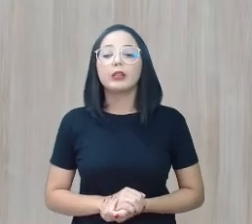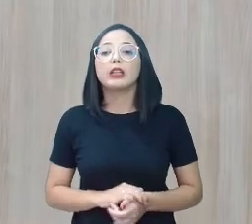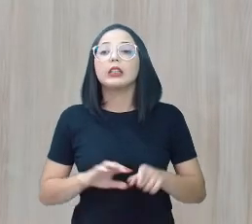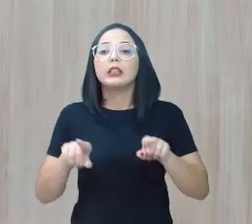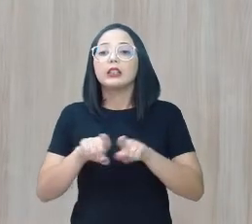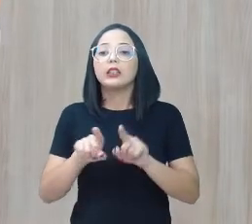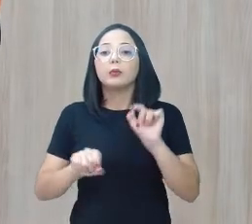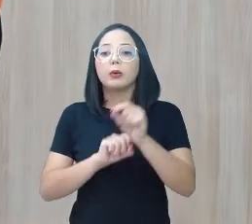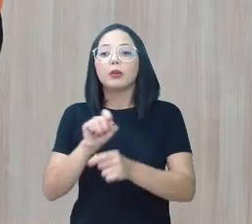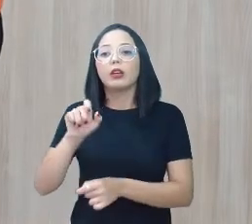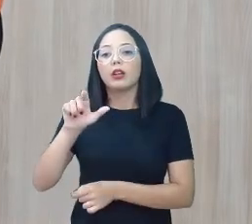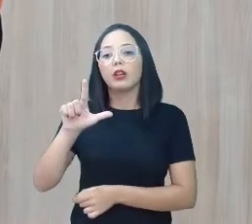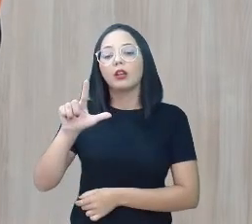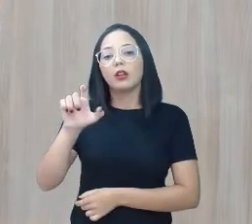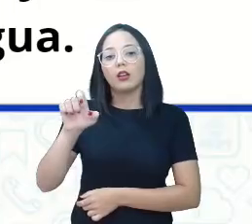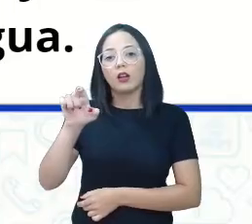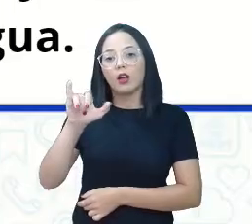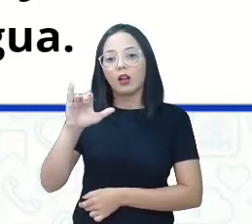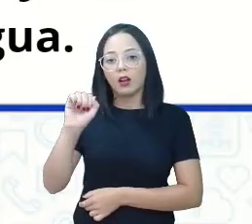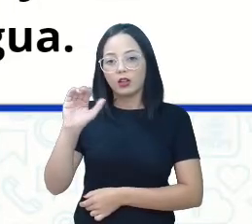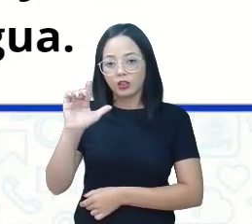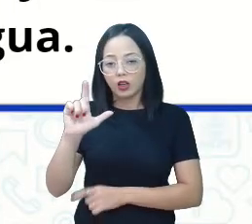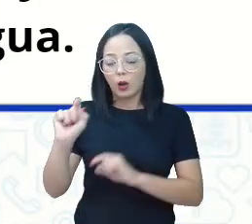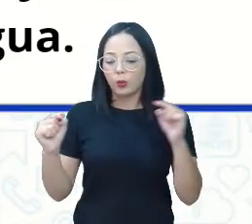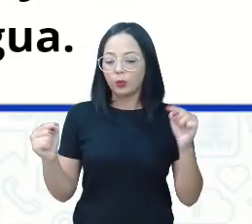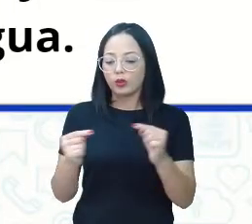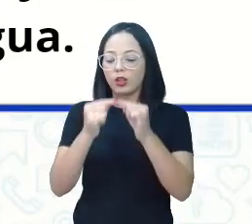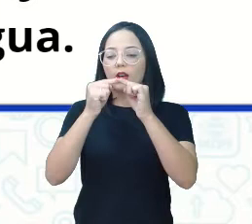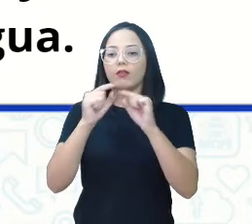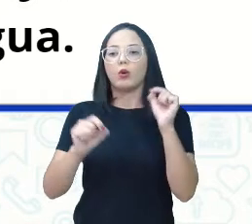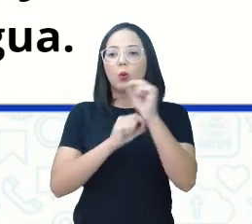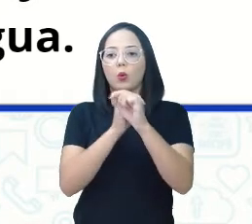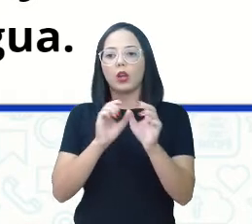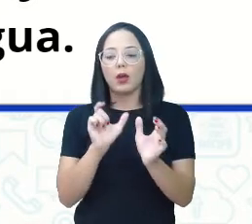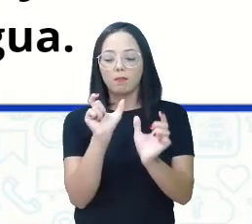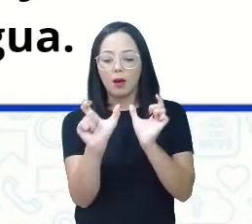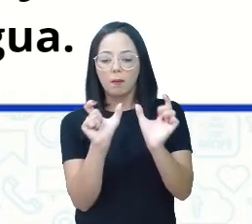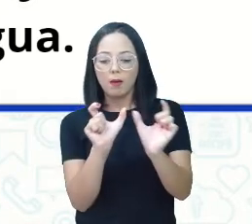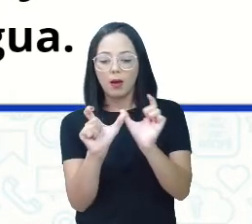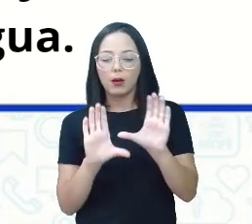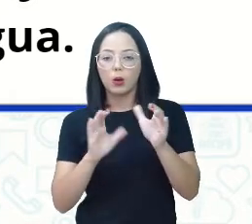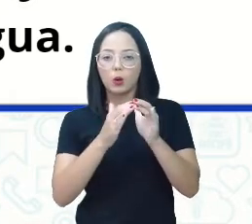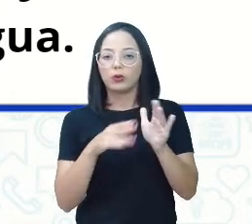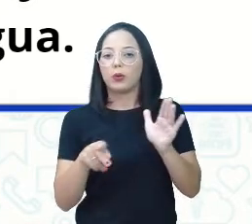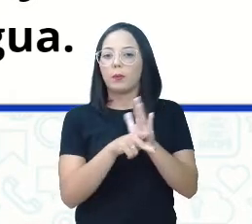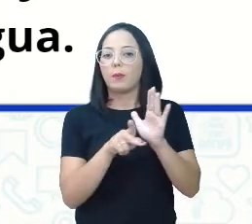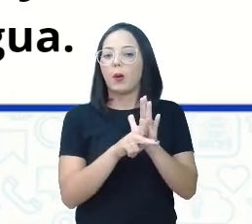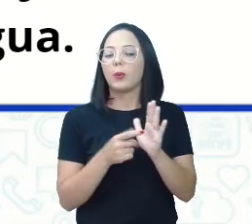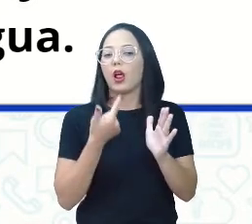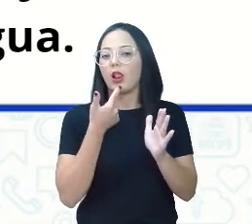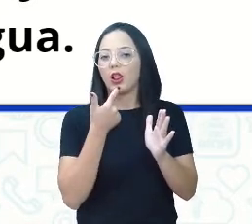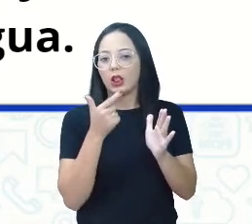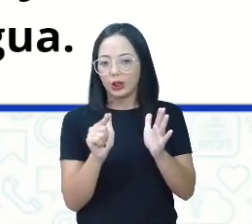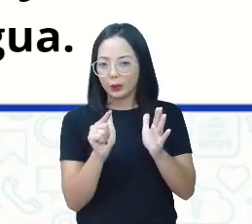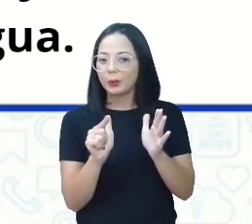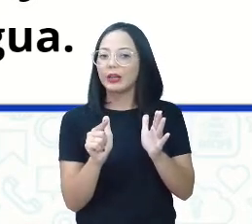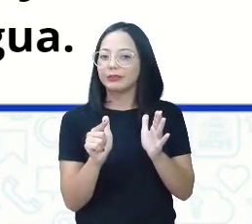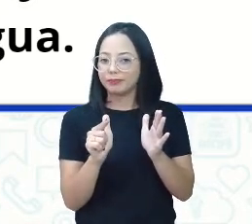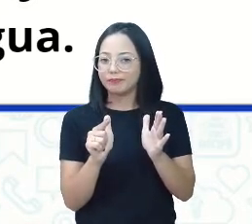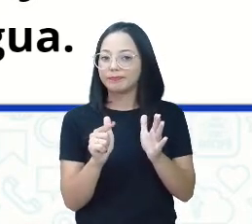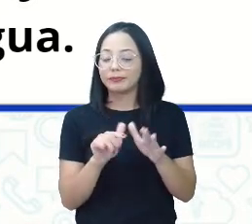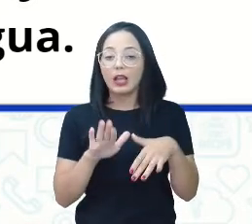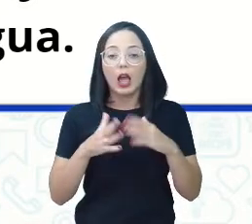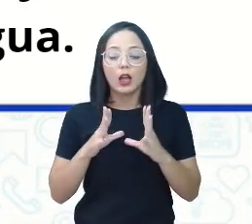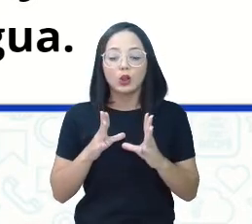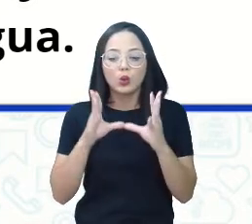nível lexical é aquele que tem a ver com o conjunto de palavras pertencente a uma língua.